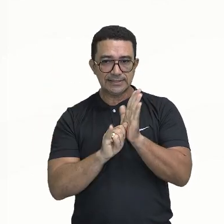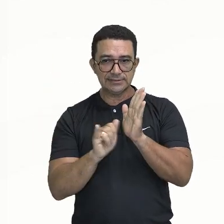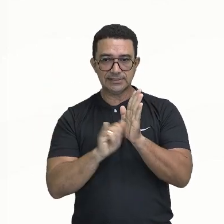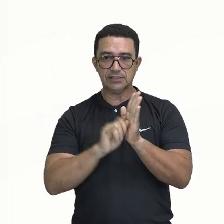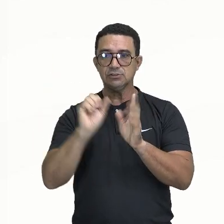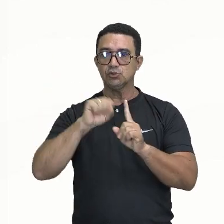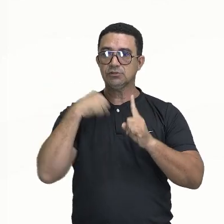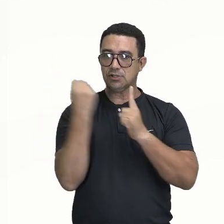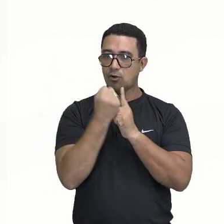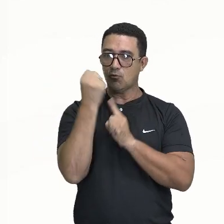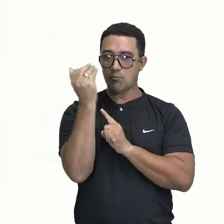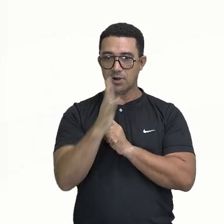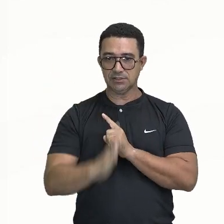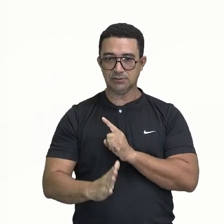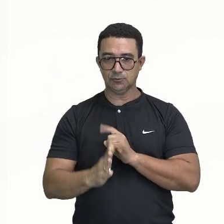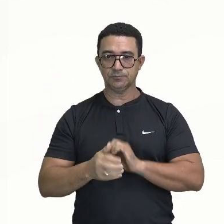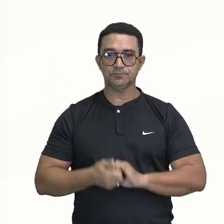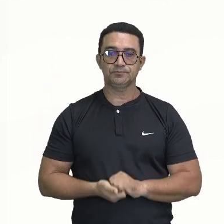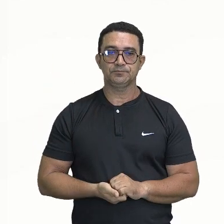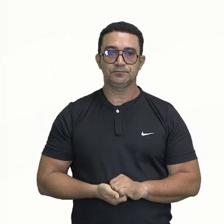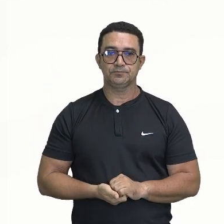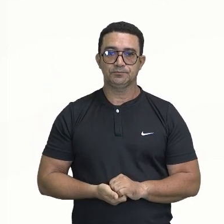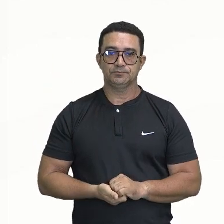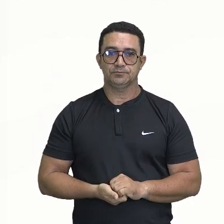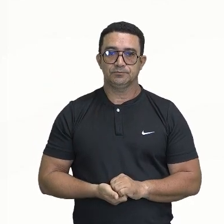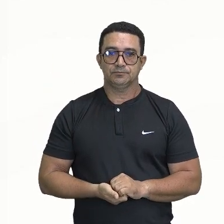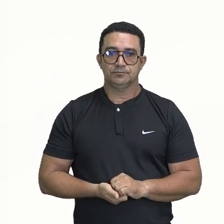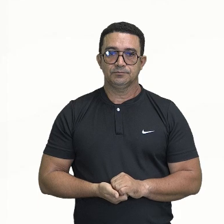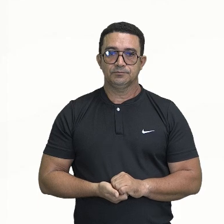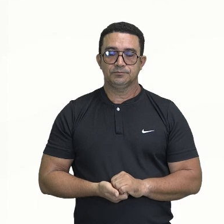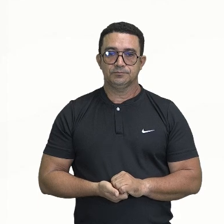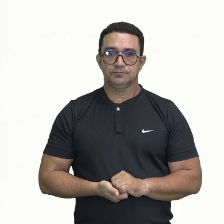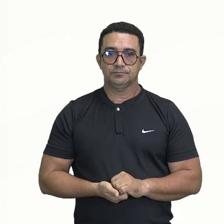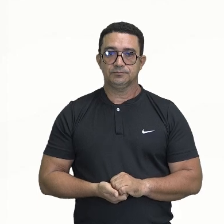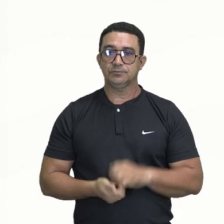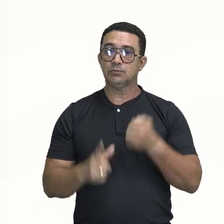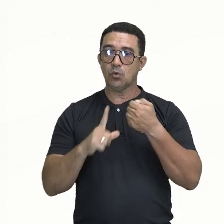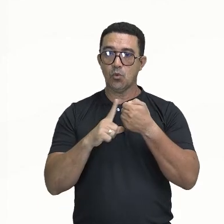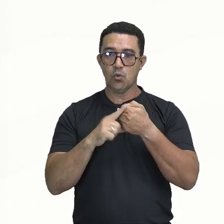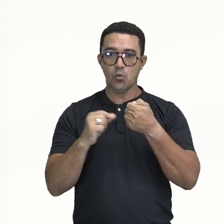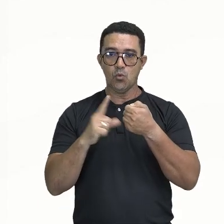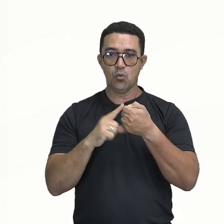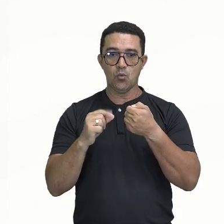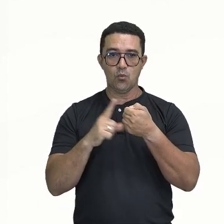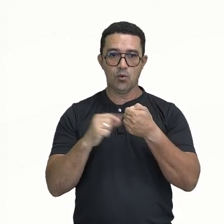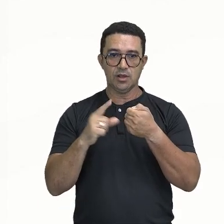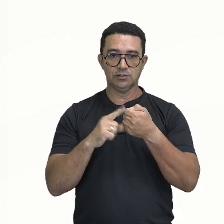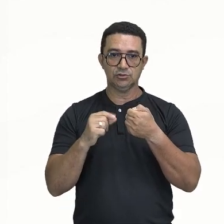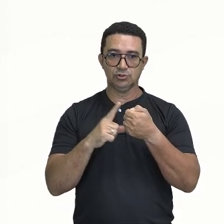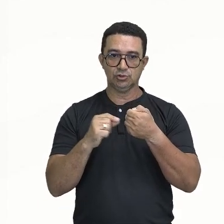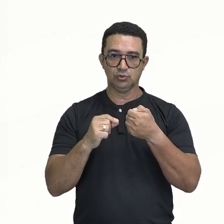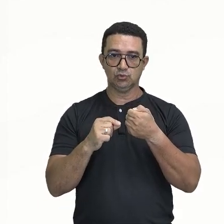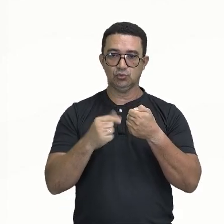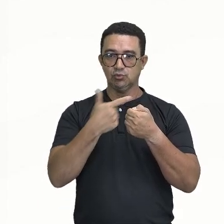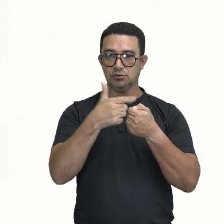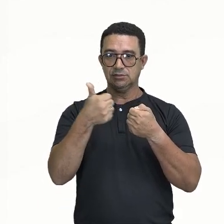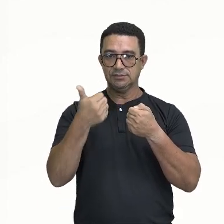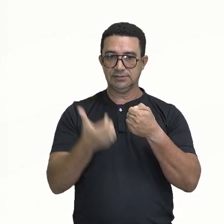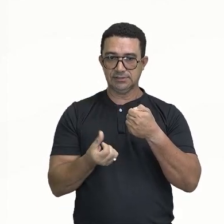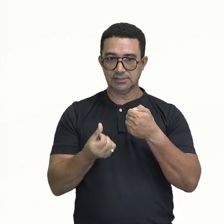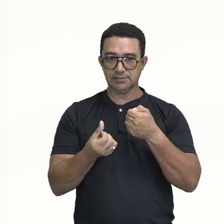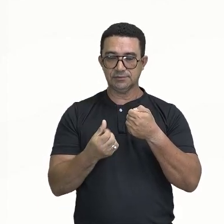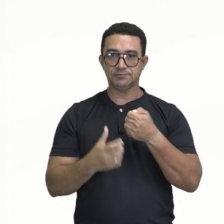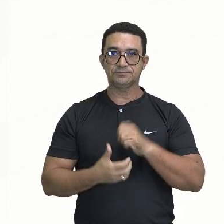social brasileira, trazendo, claro, a questão do artigo que traz o embasamento